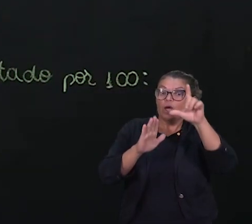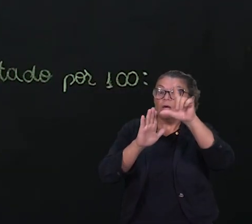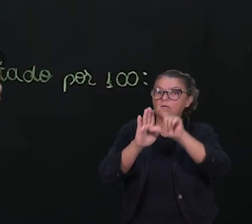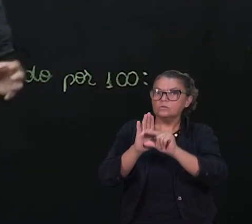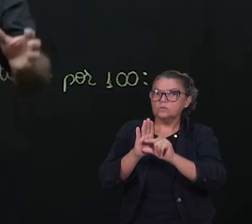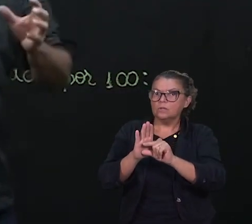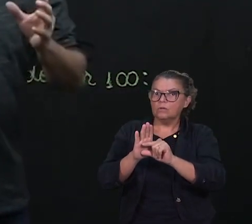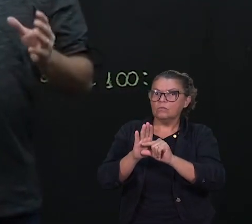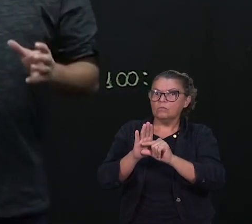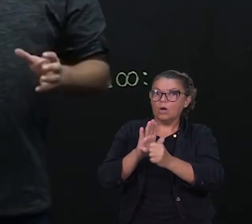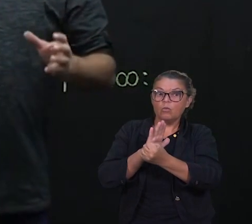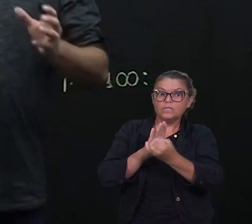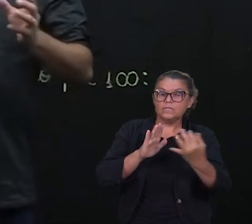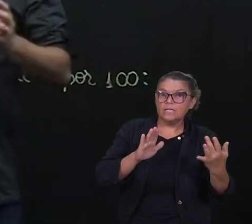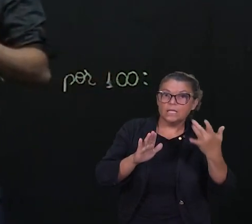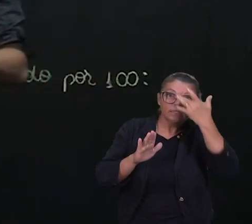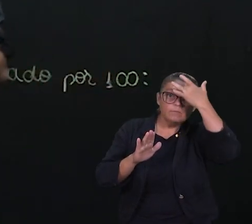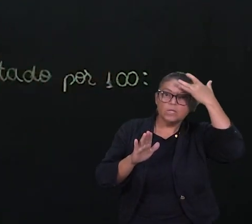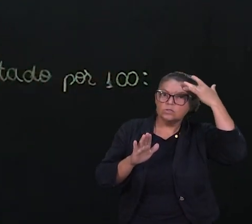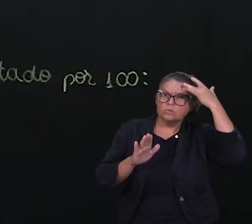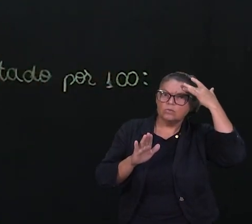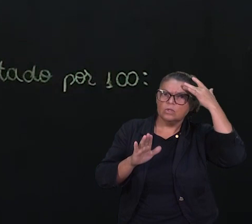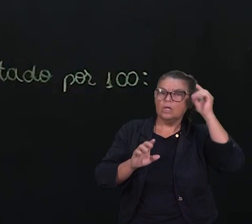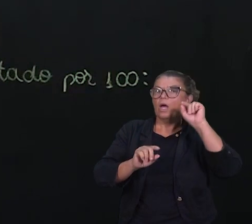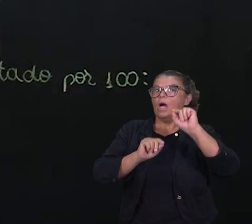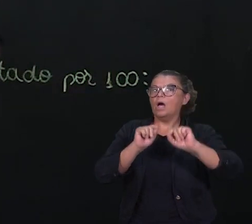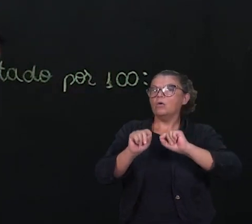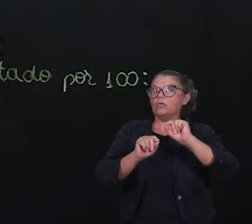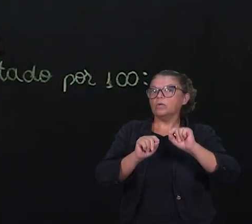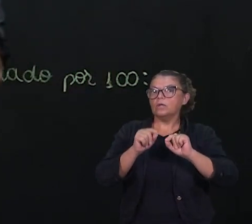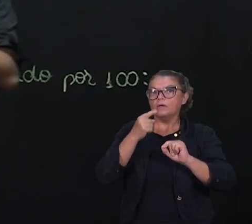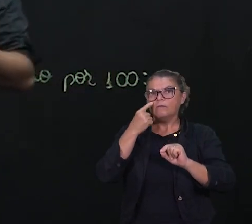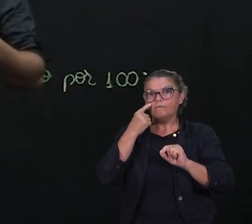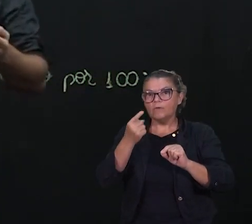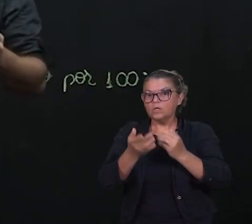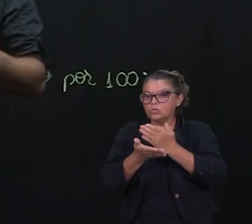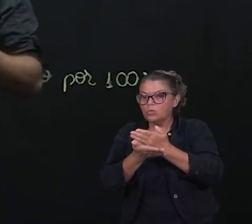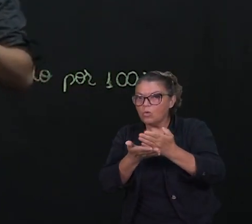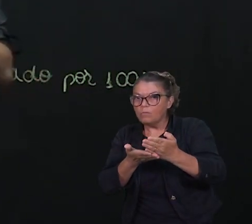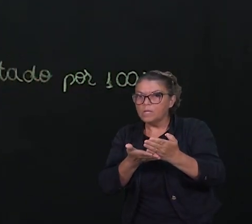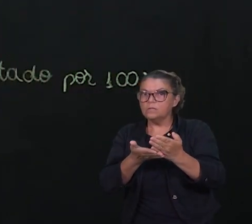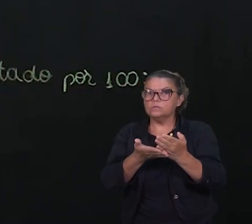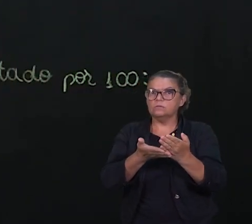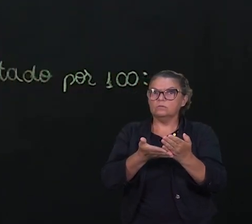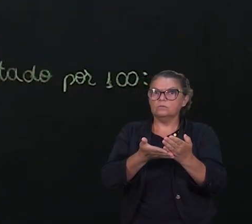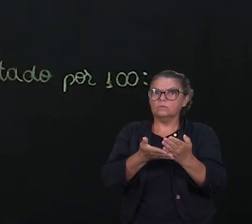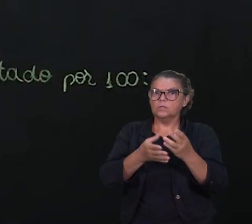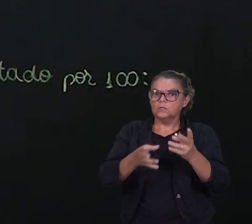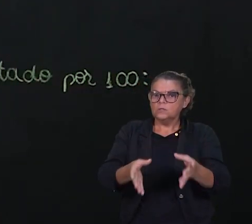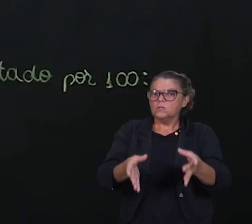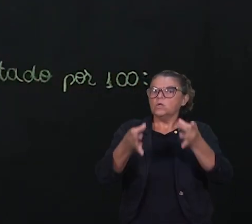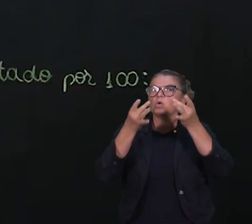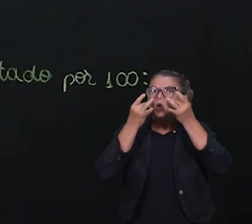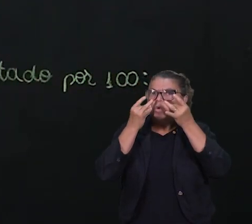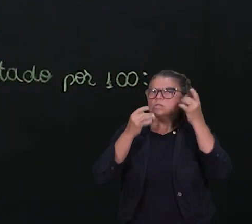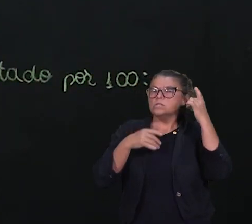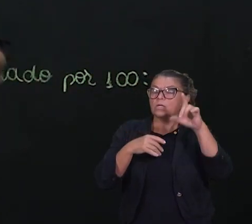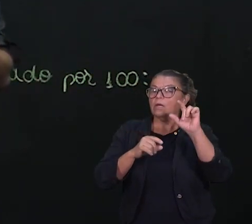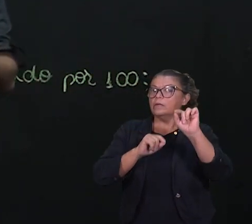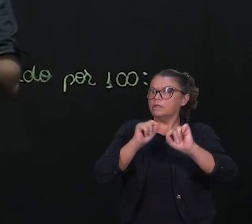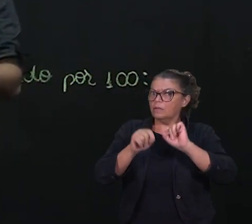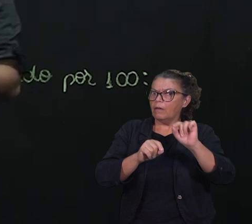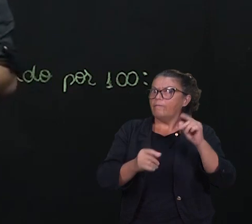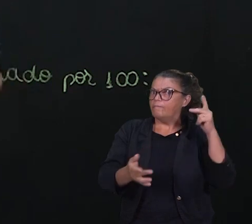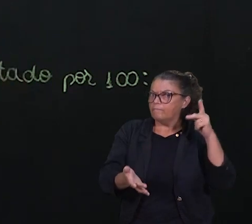redução percentual? O que a gente analisa aqui nessa questão inicialmente? A gente já consegue verificar